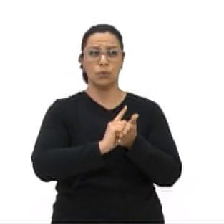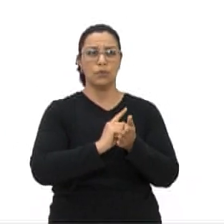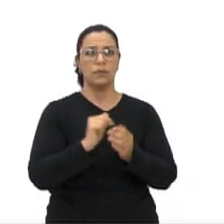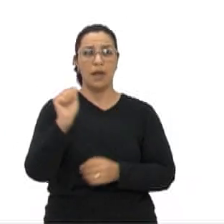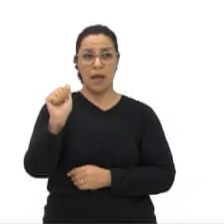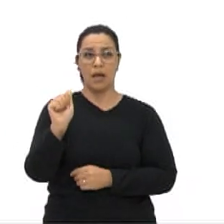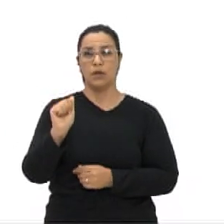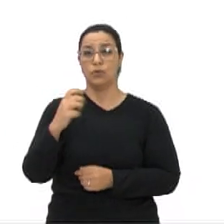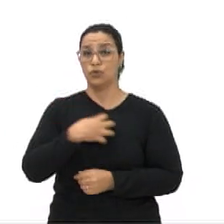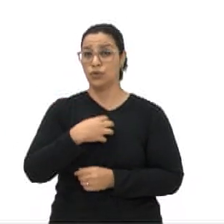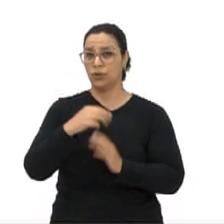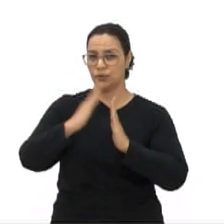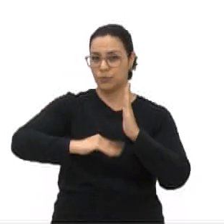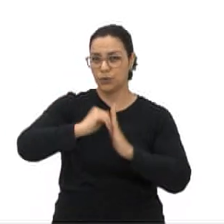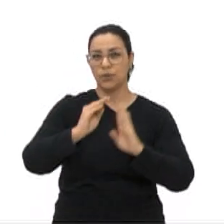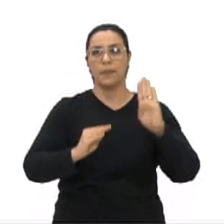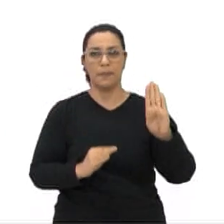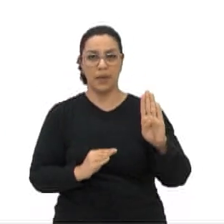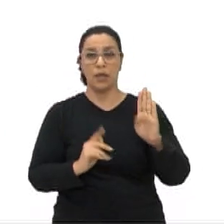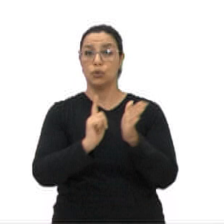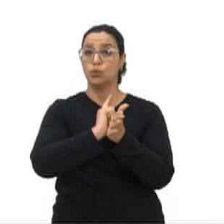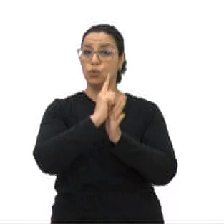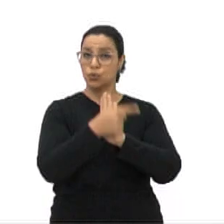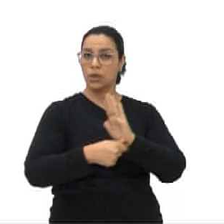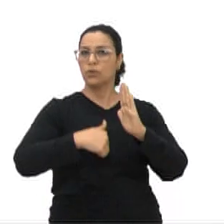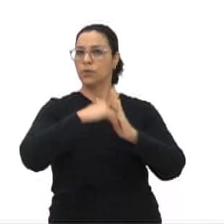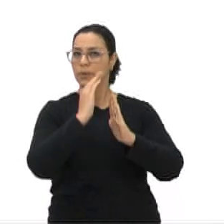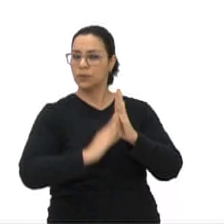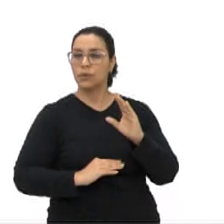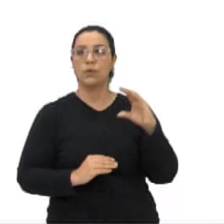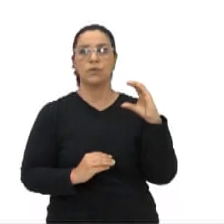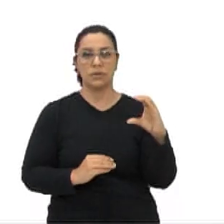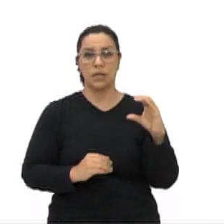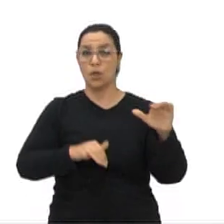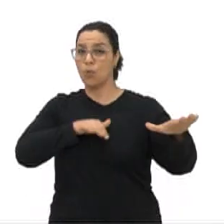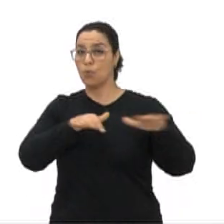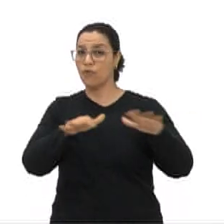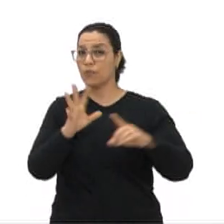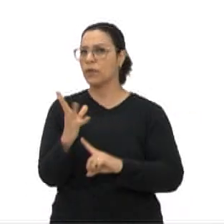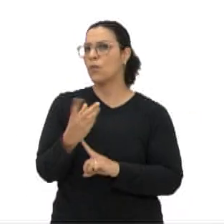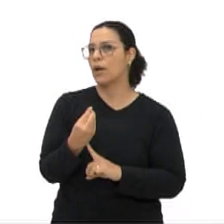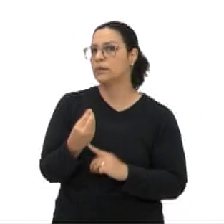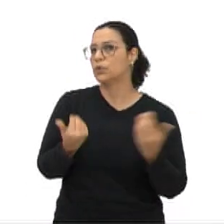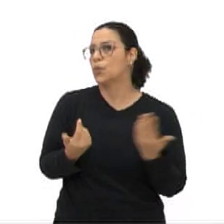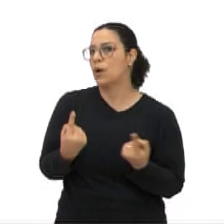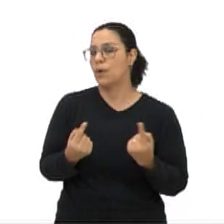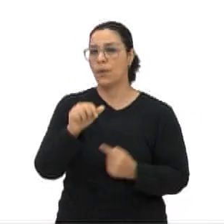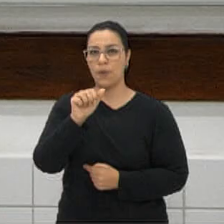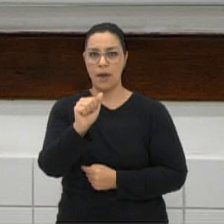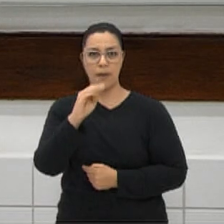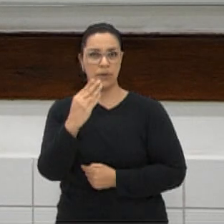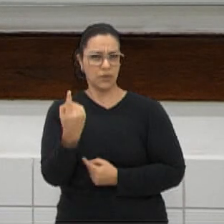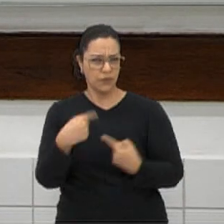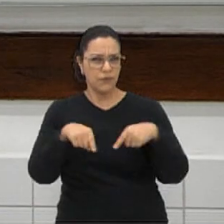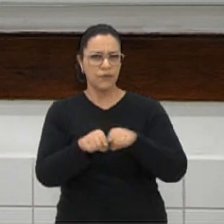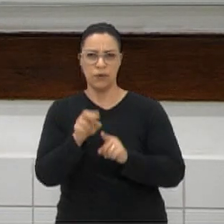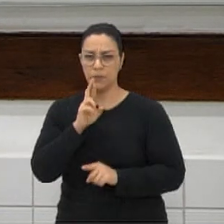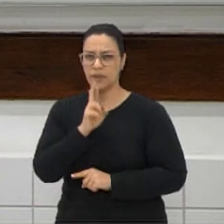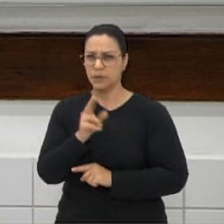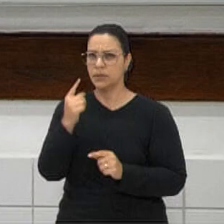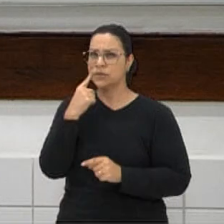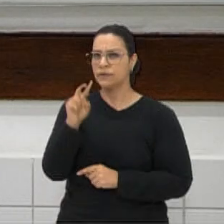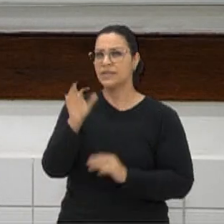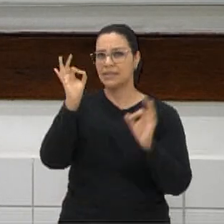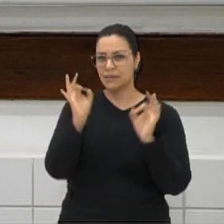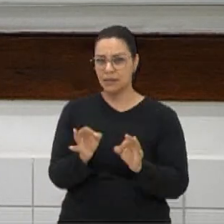um estilo de pintura, B, um gênero de pintura, C, um movimento artístico. Daqui a pouco eu volto aqui para a gente poder